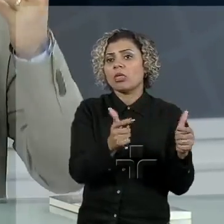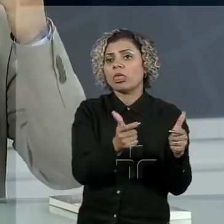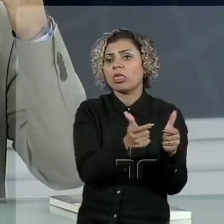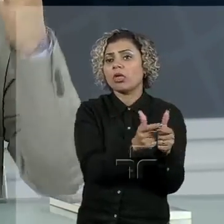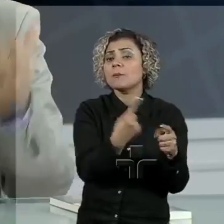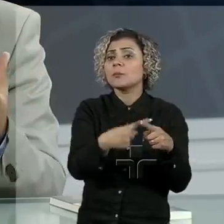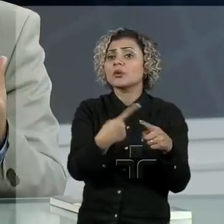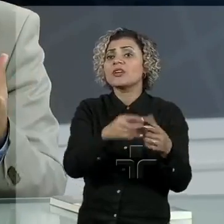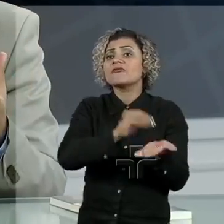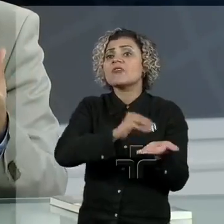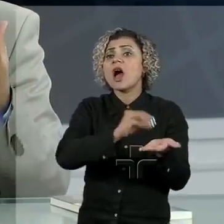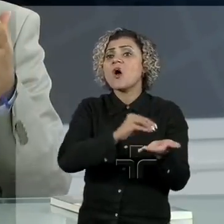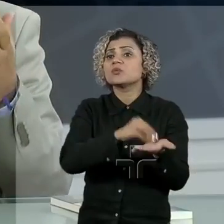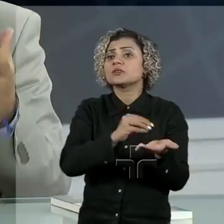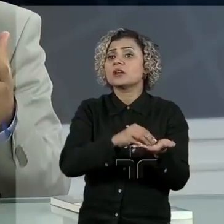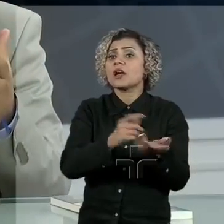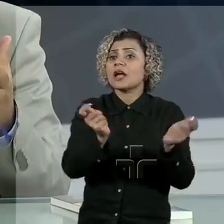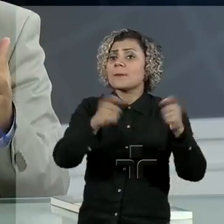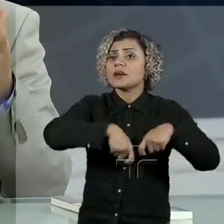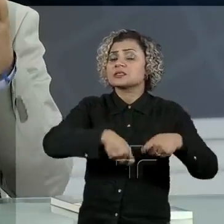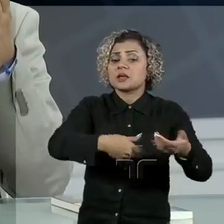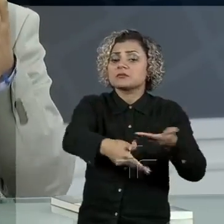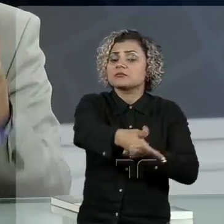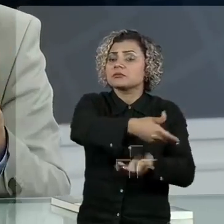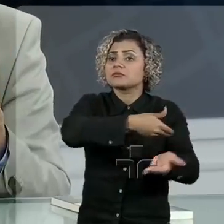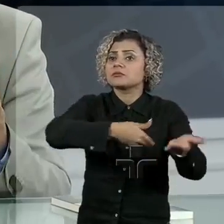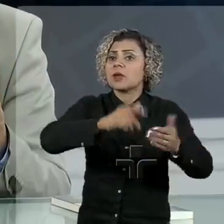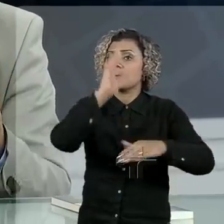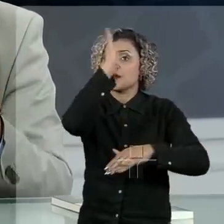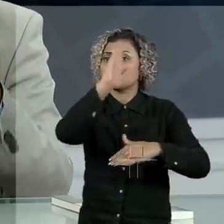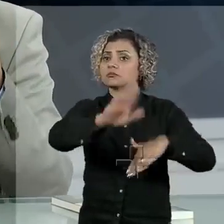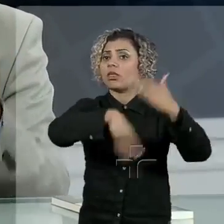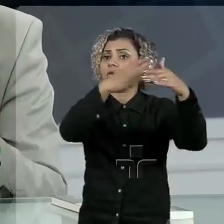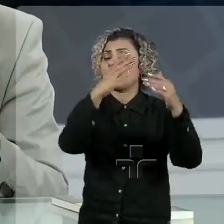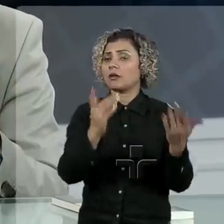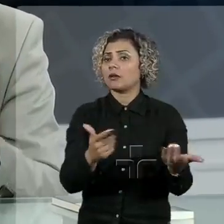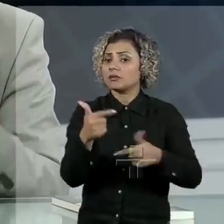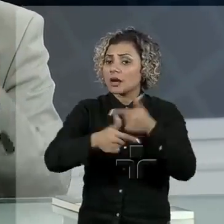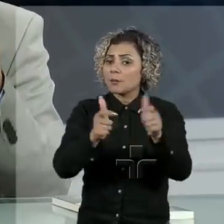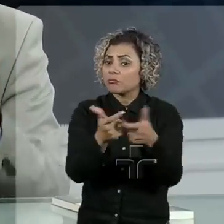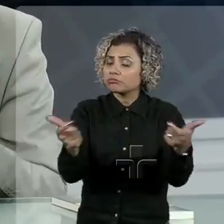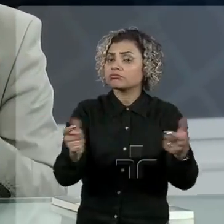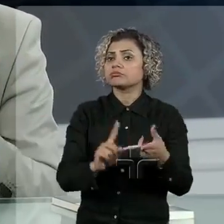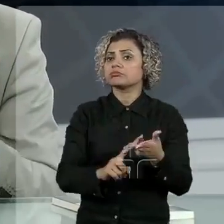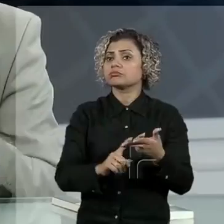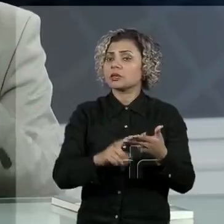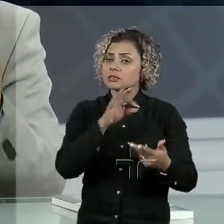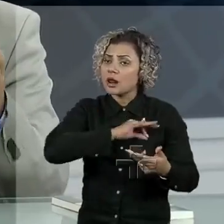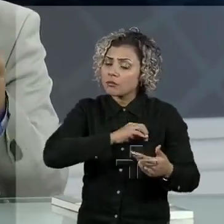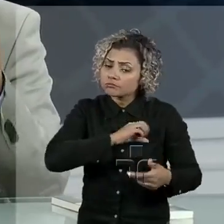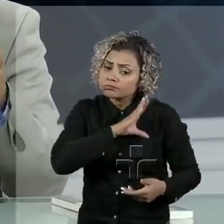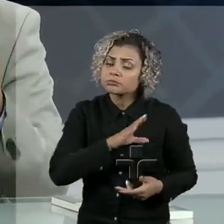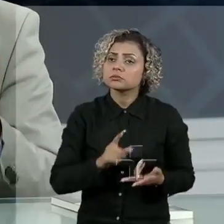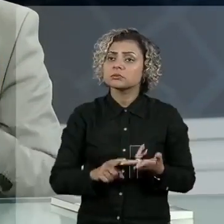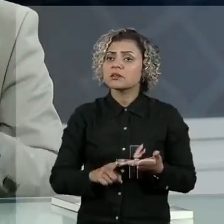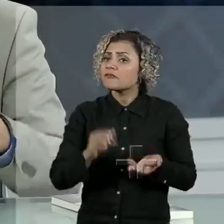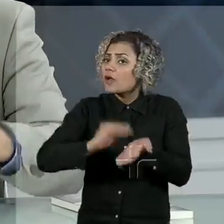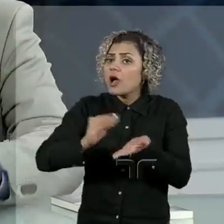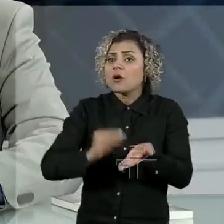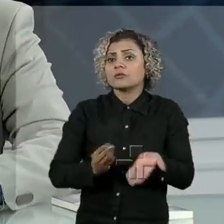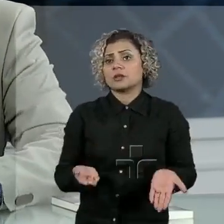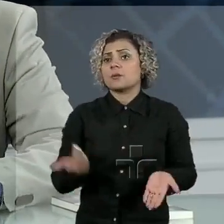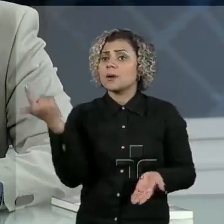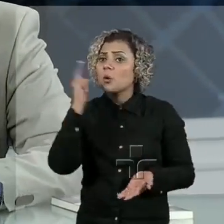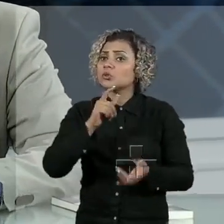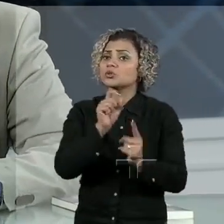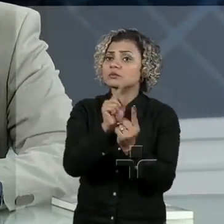Executivo de coordenar as variáveis para fazer o Brasil crescer, gerar emprego, distribuir renda e atender as